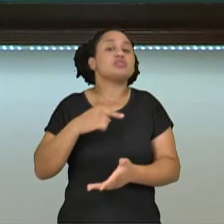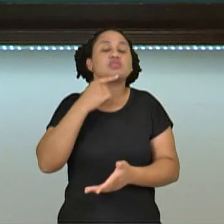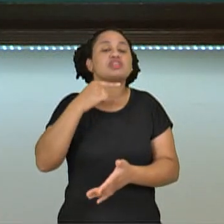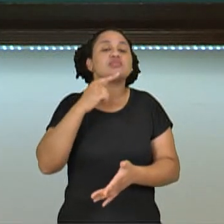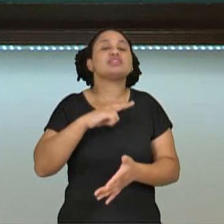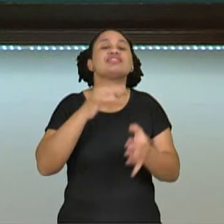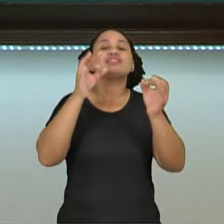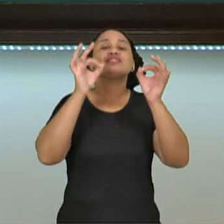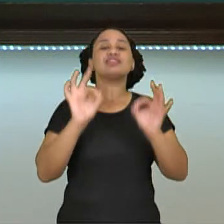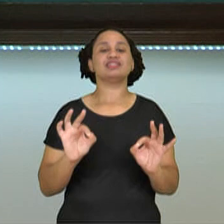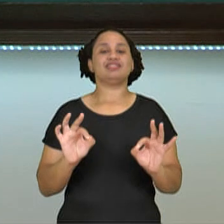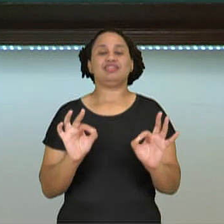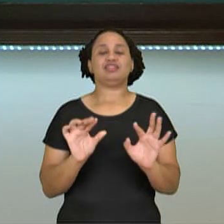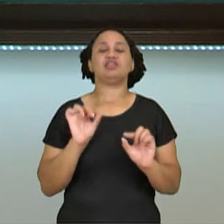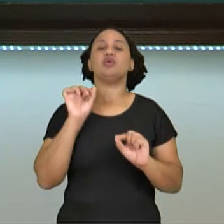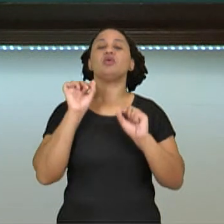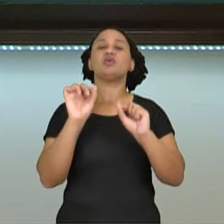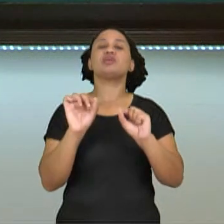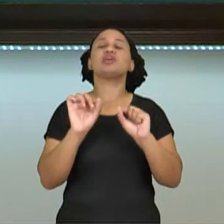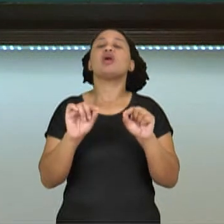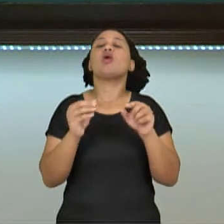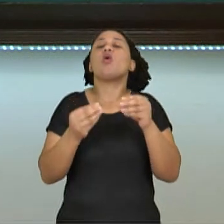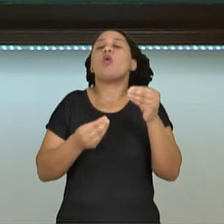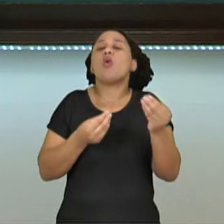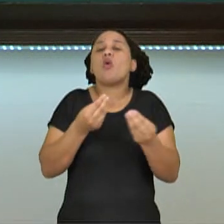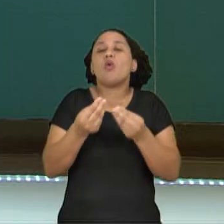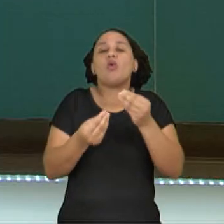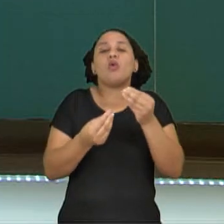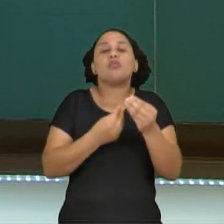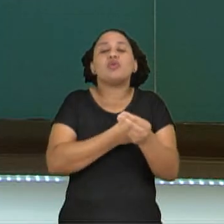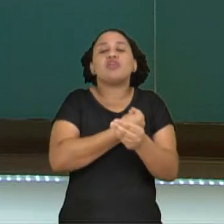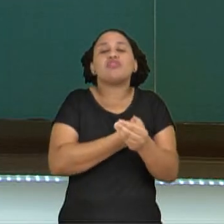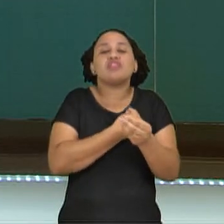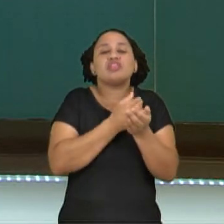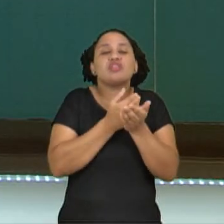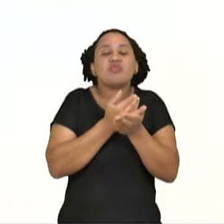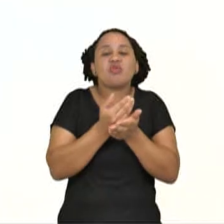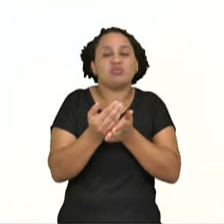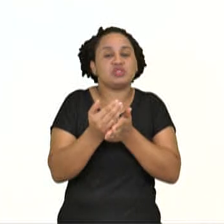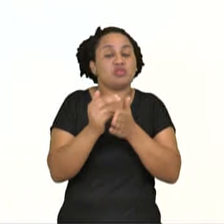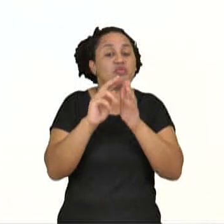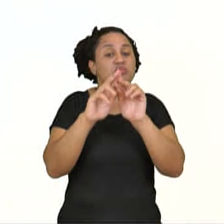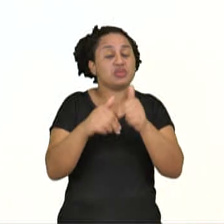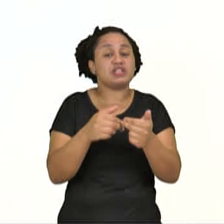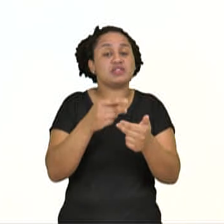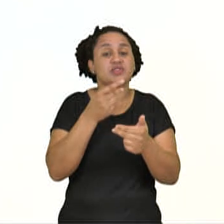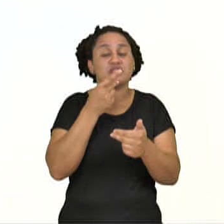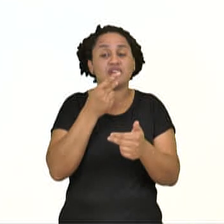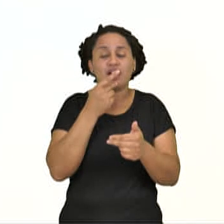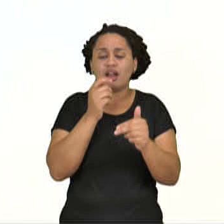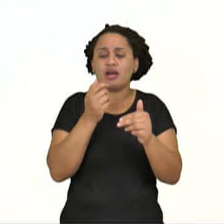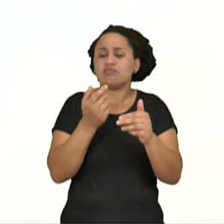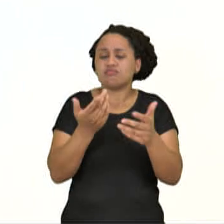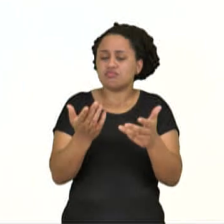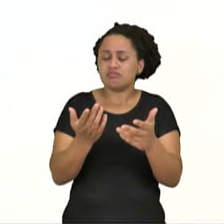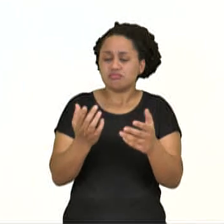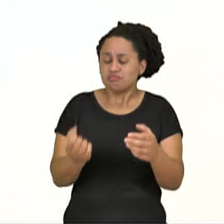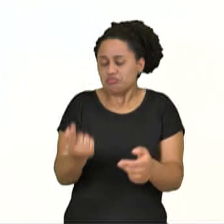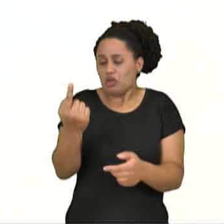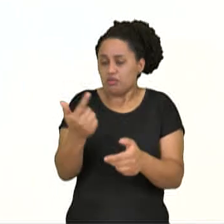ideia precisa de como surgiu a vida. Por isso que ele diz ali, surgiu, apareceu algo que